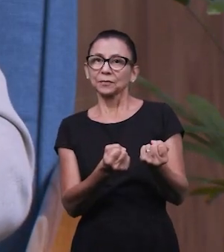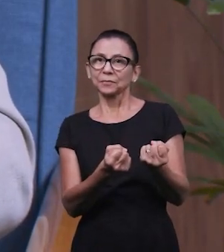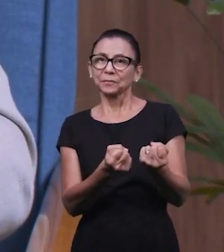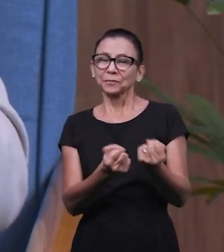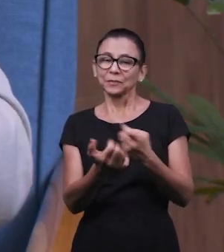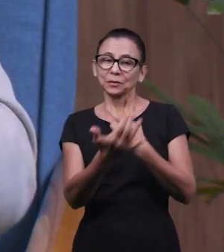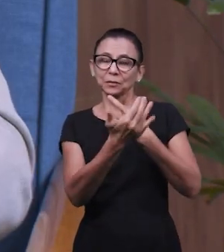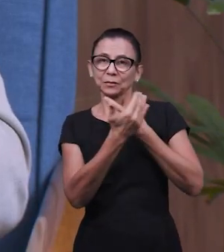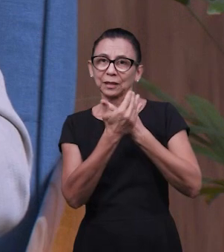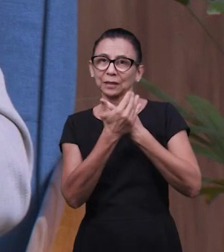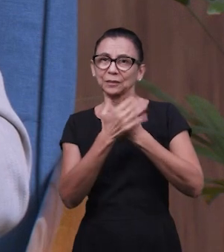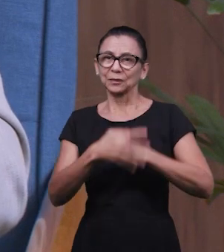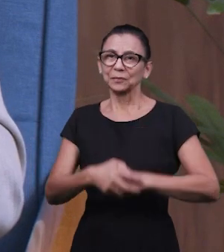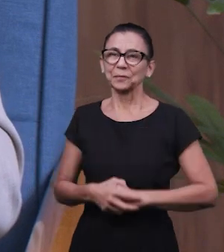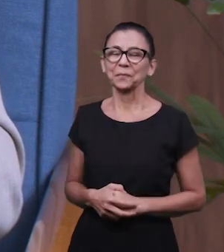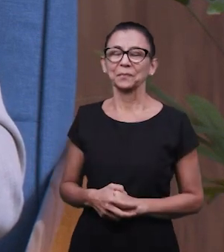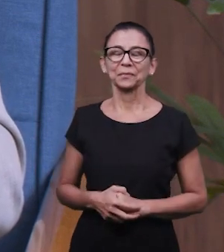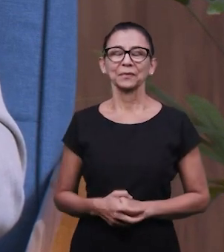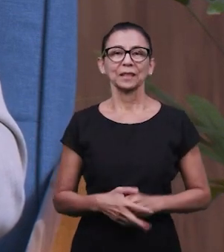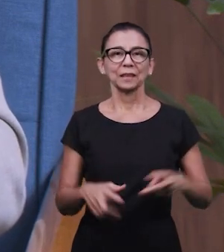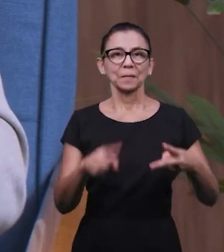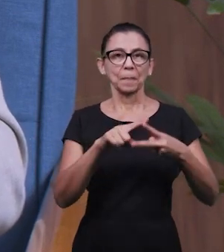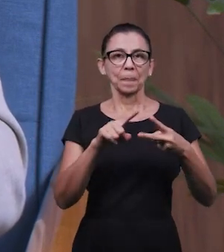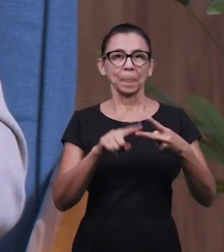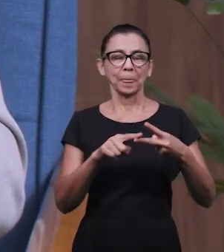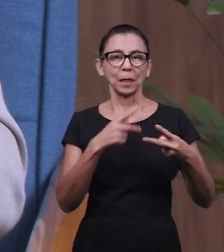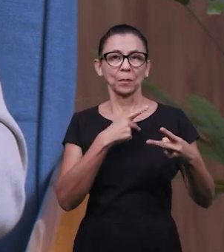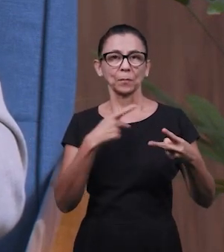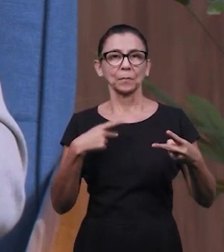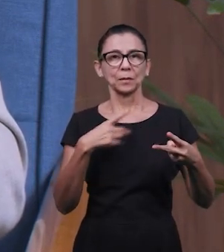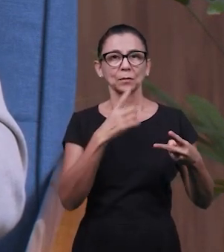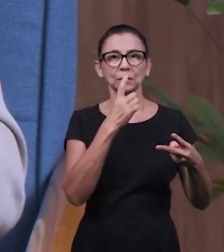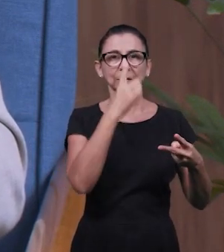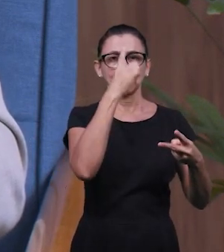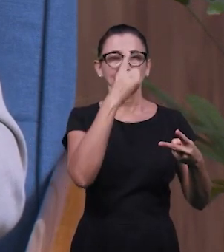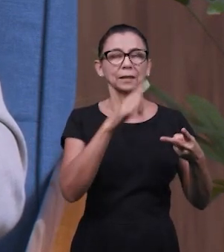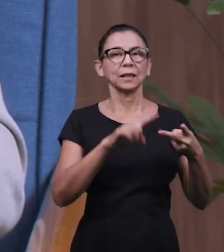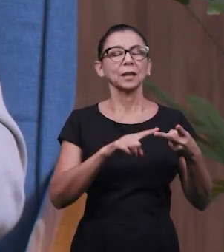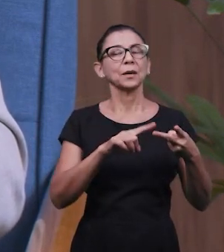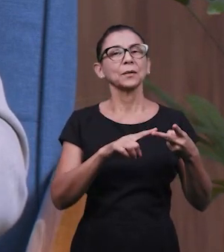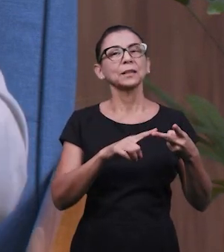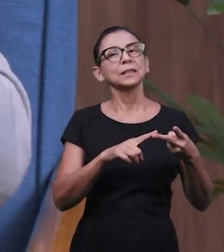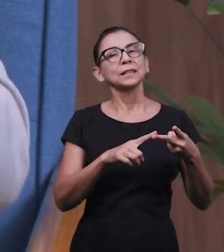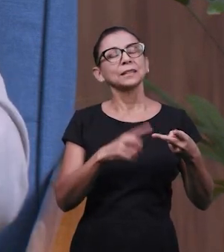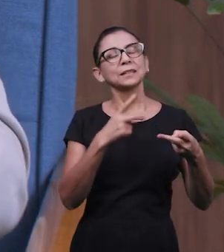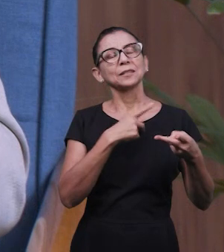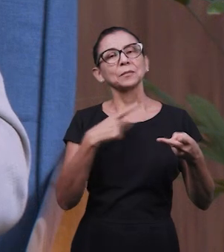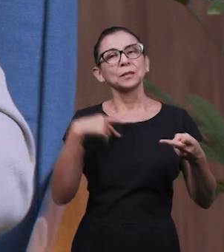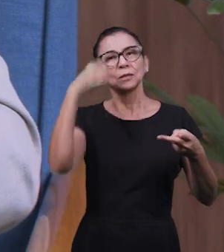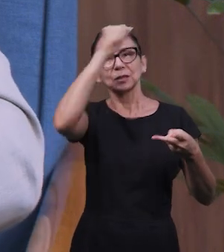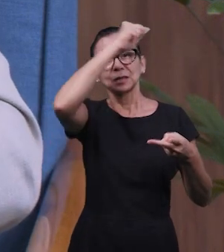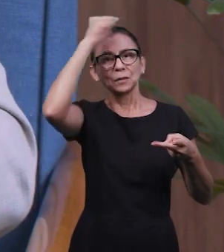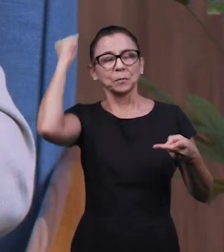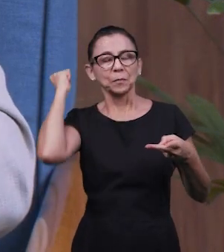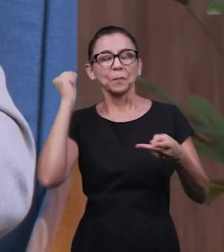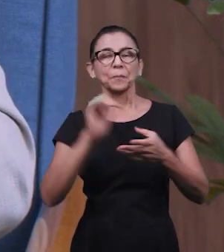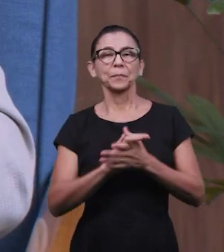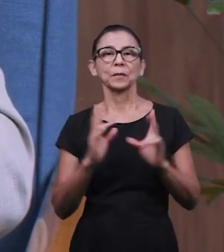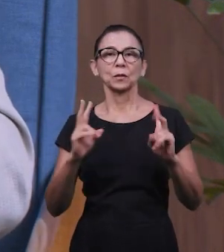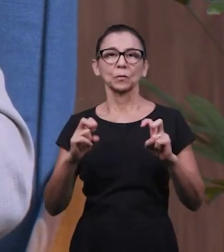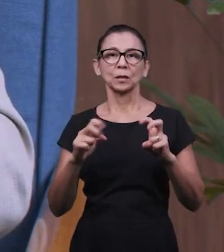a igreja neste tempo do fim, os limites são estabelecidos para que o homem conheça o projeto e se resguarde